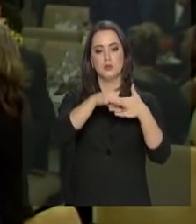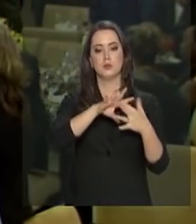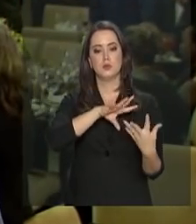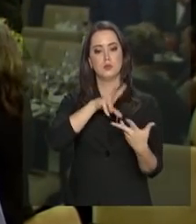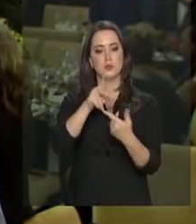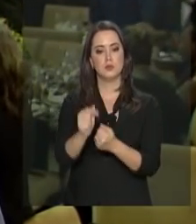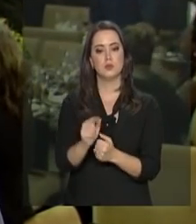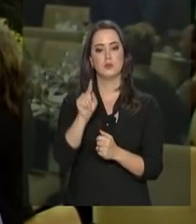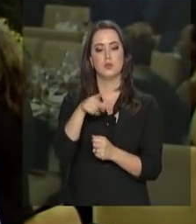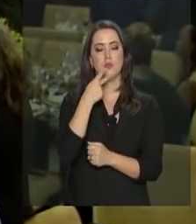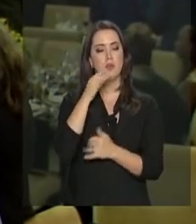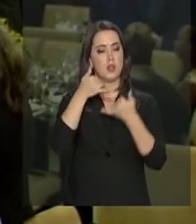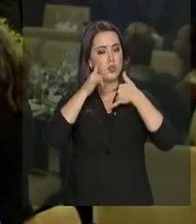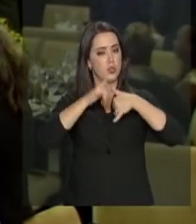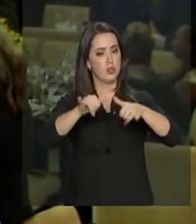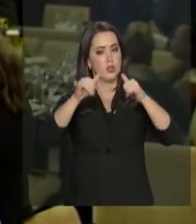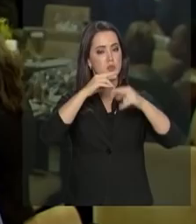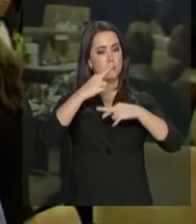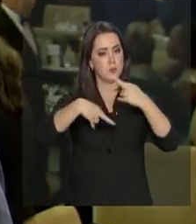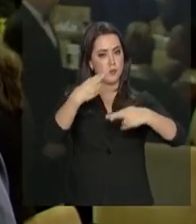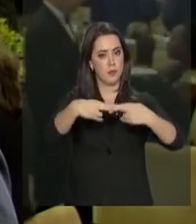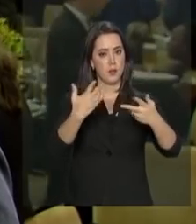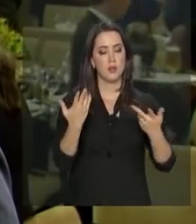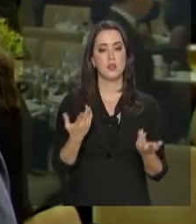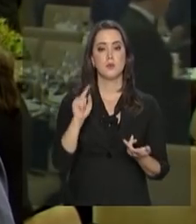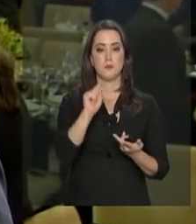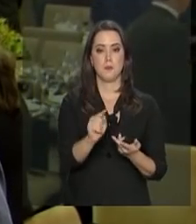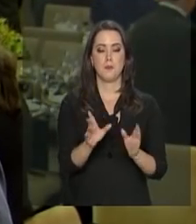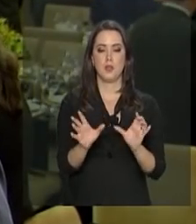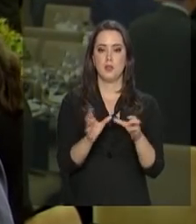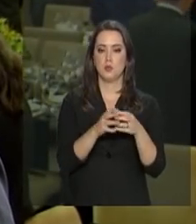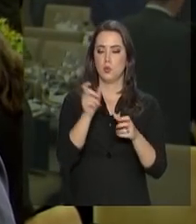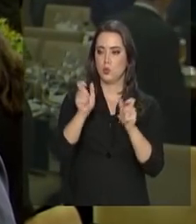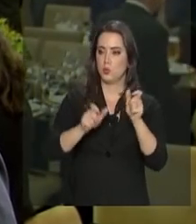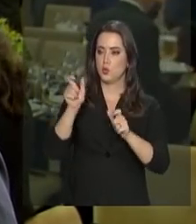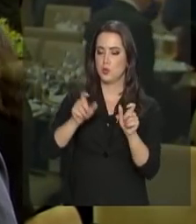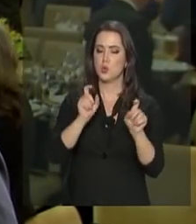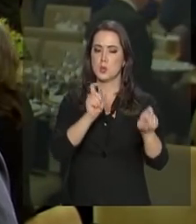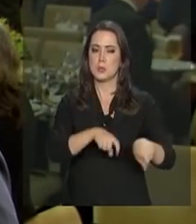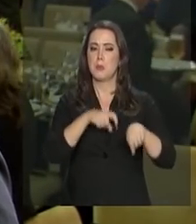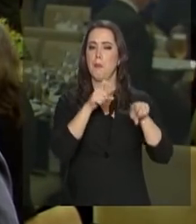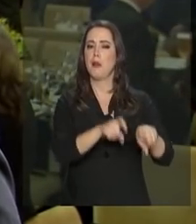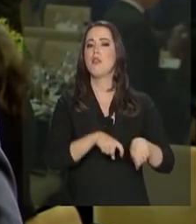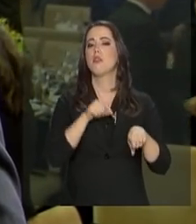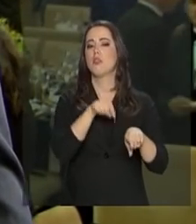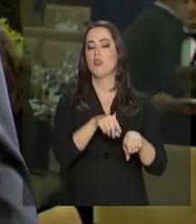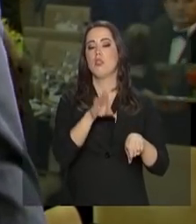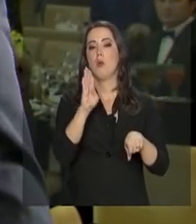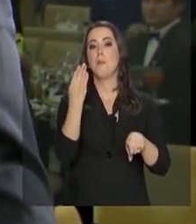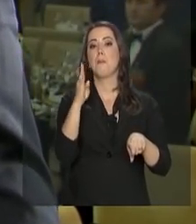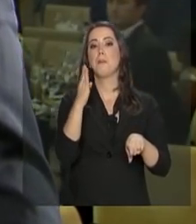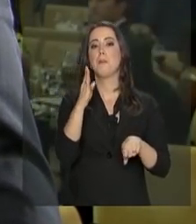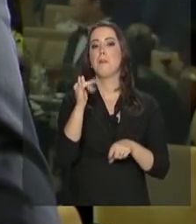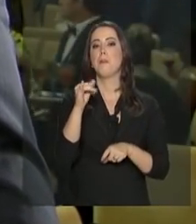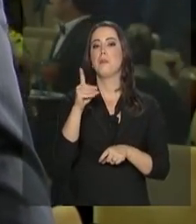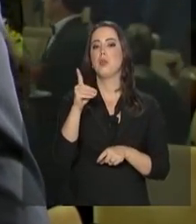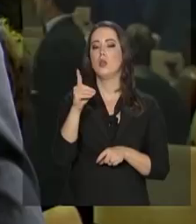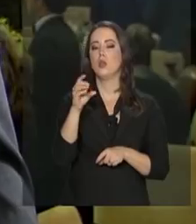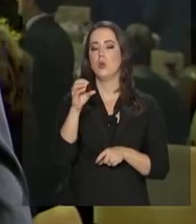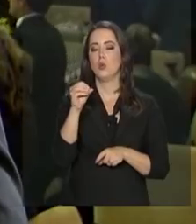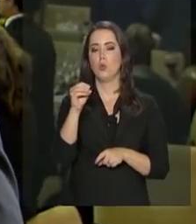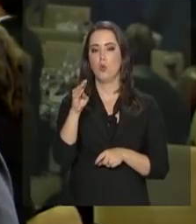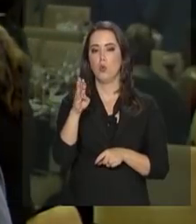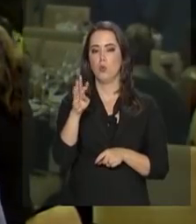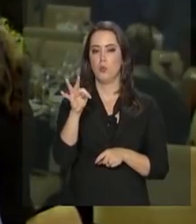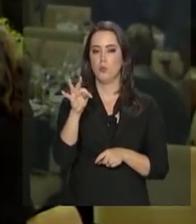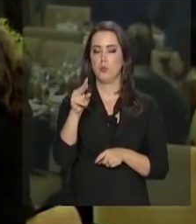sobre energia renovável para os produtores brasileiros de biocombustível reunidos nesse evento em brasília